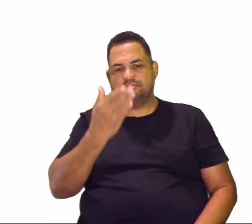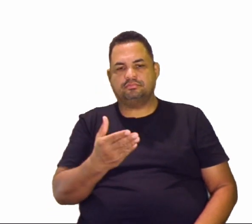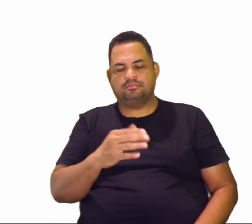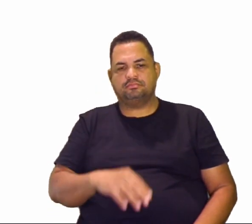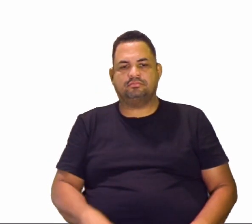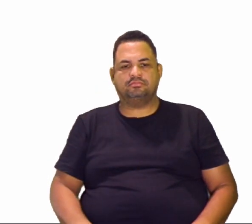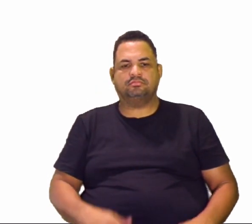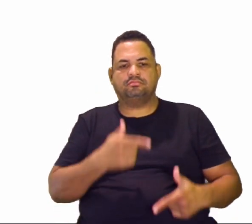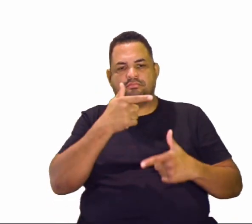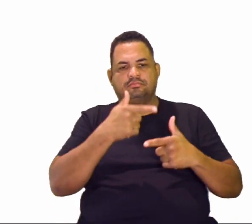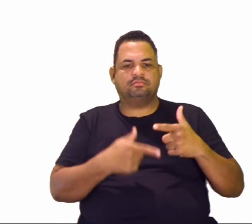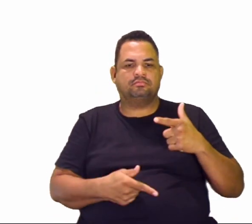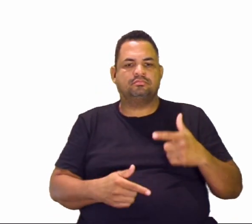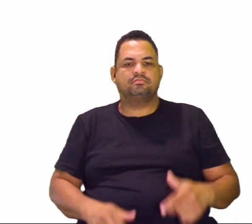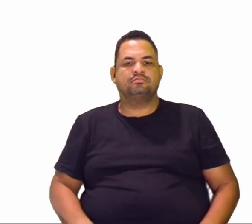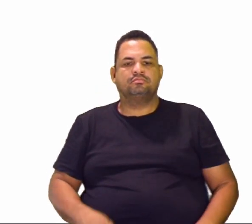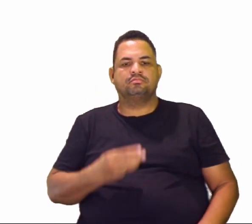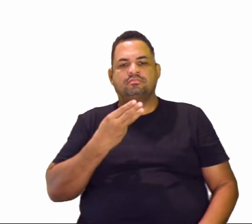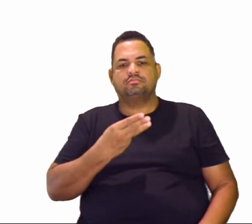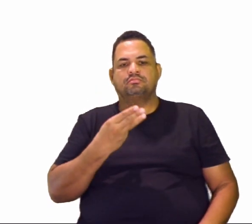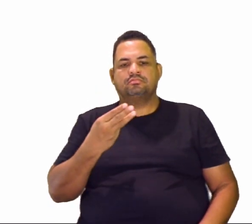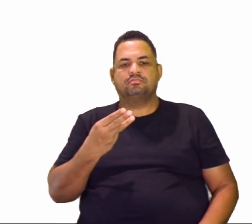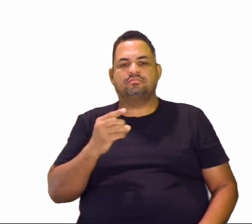aí chegaremos a